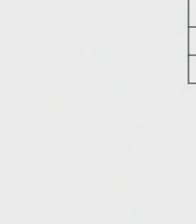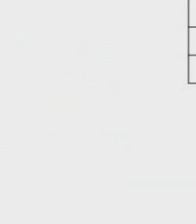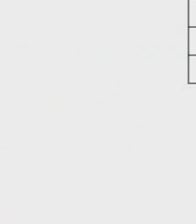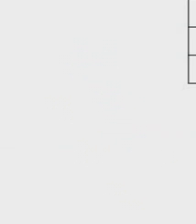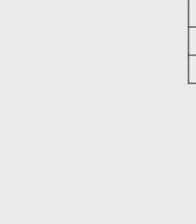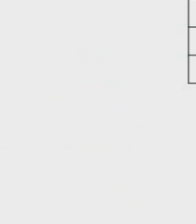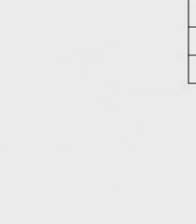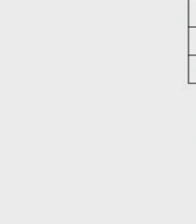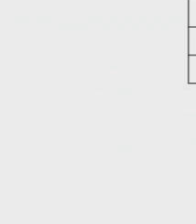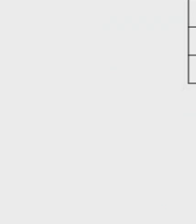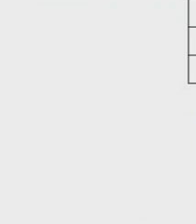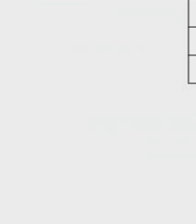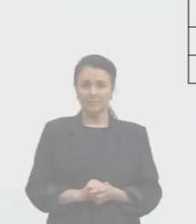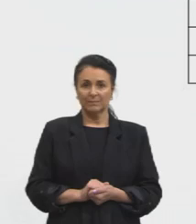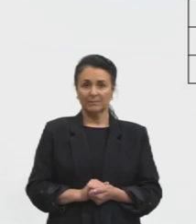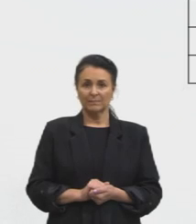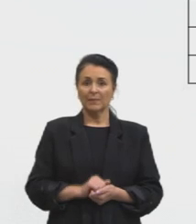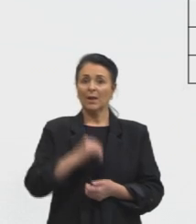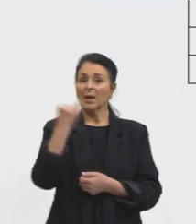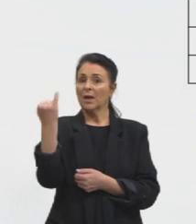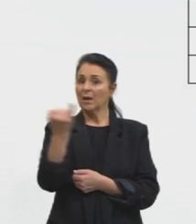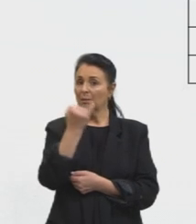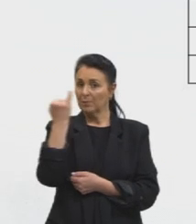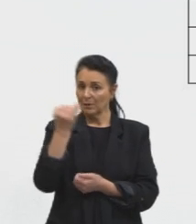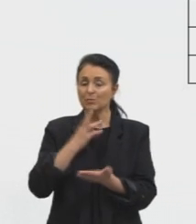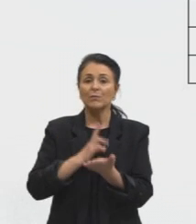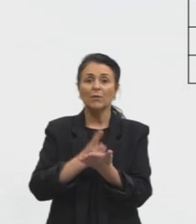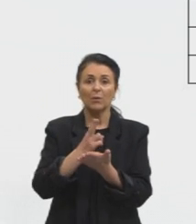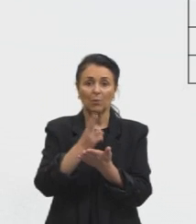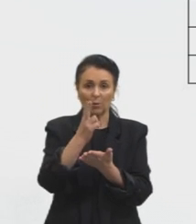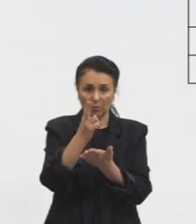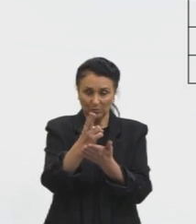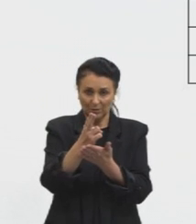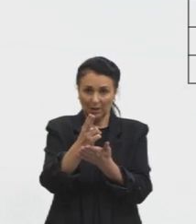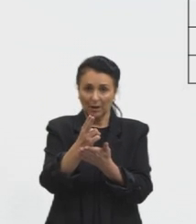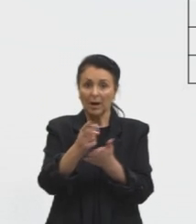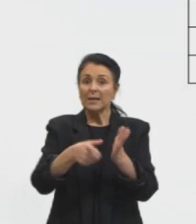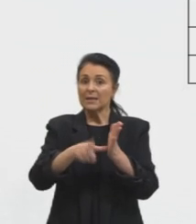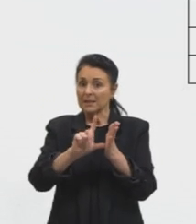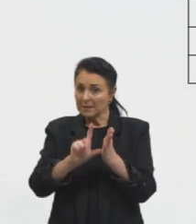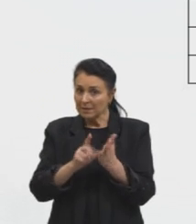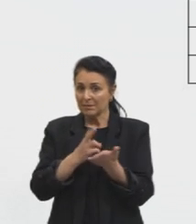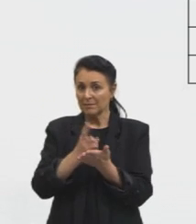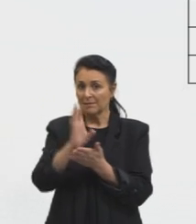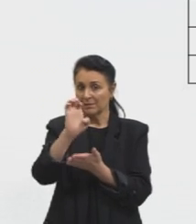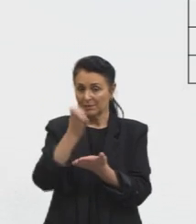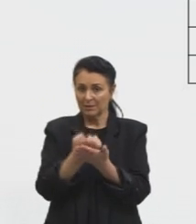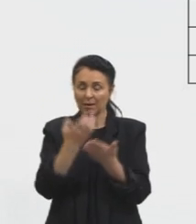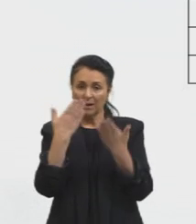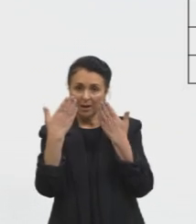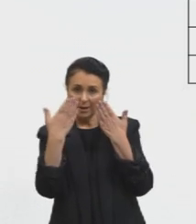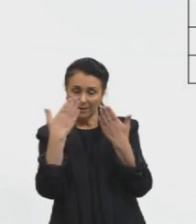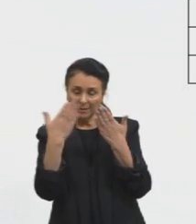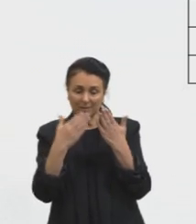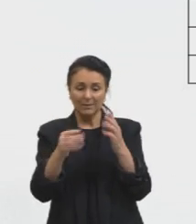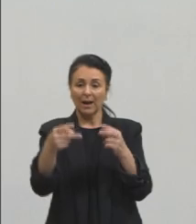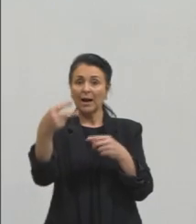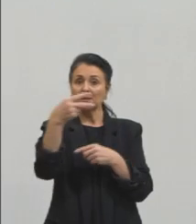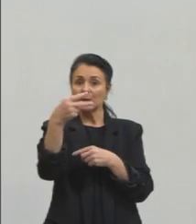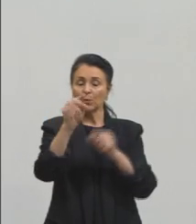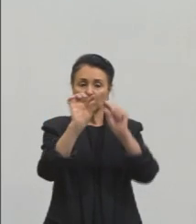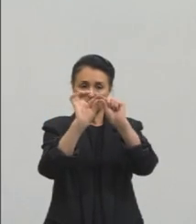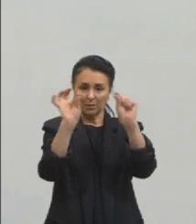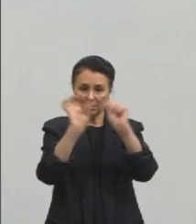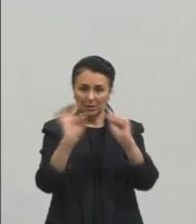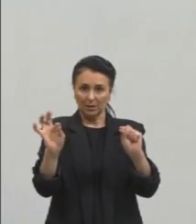de homens então importante aí quando a gente vai continuar esse antes de continuar esse exercício que a gente análise aqui a segunda linha